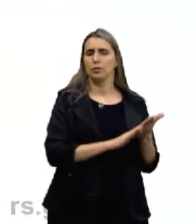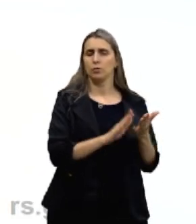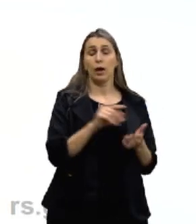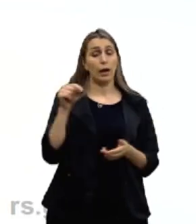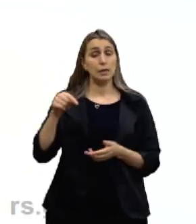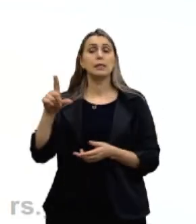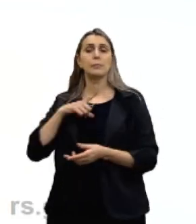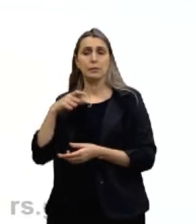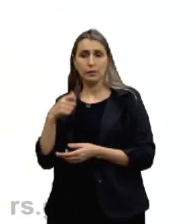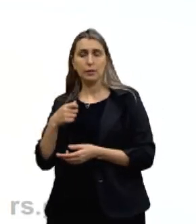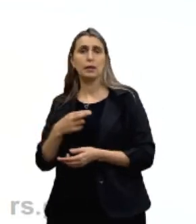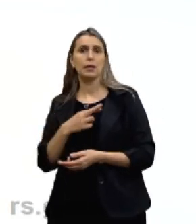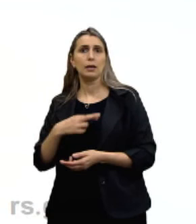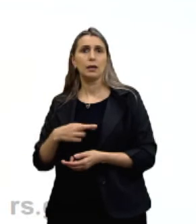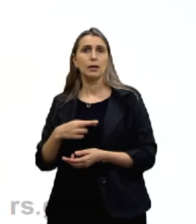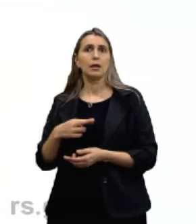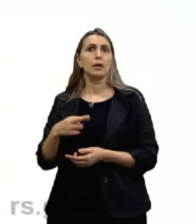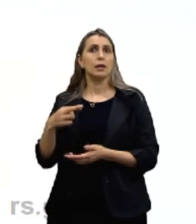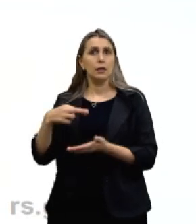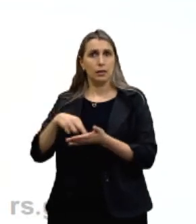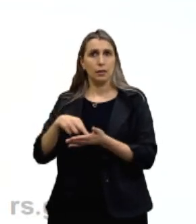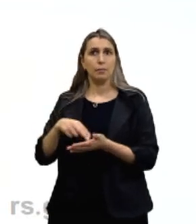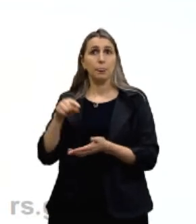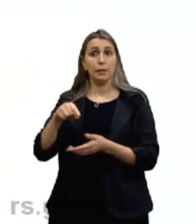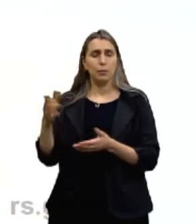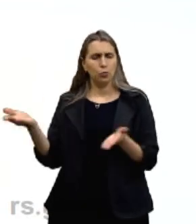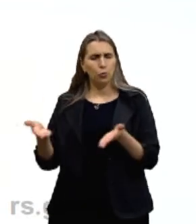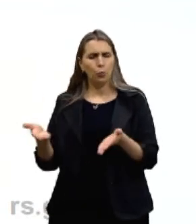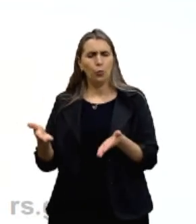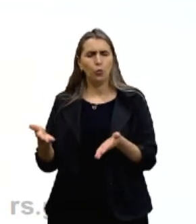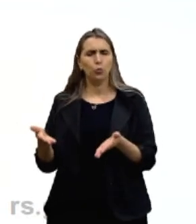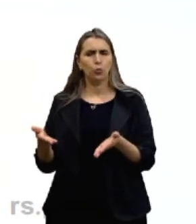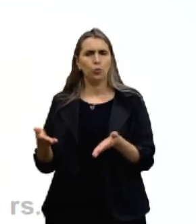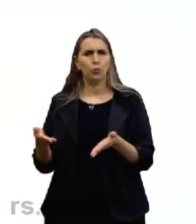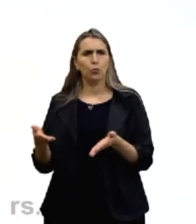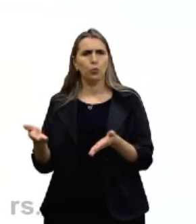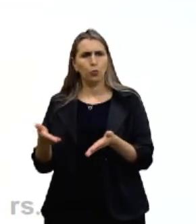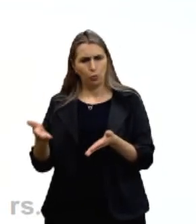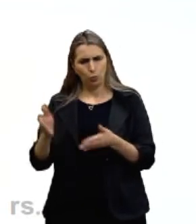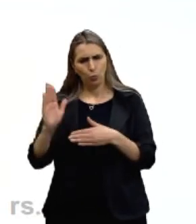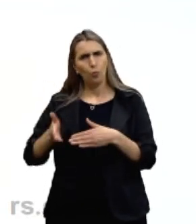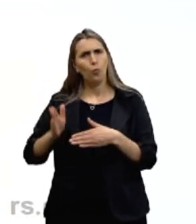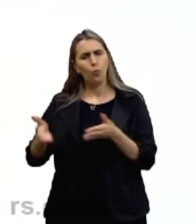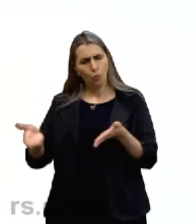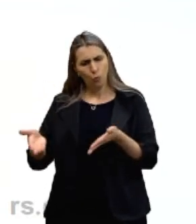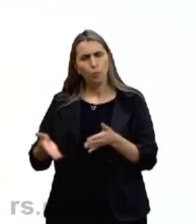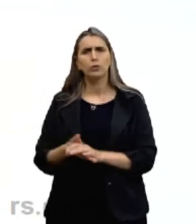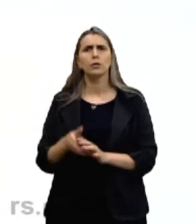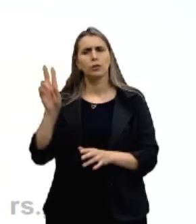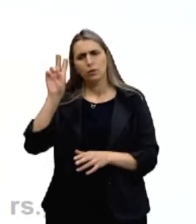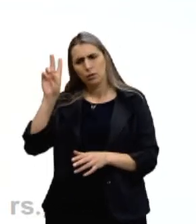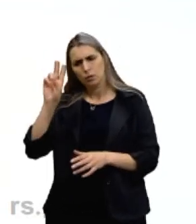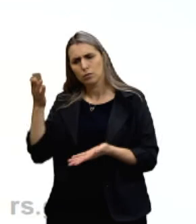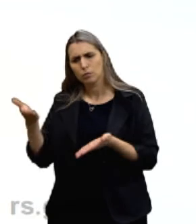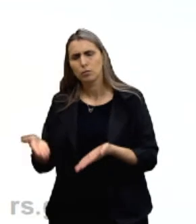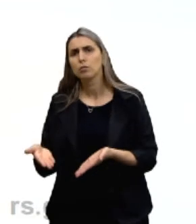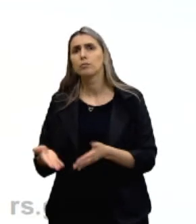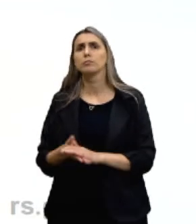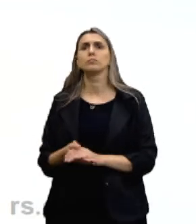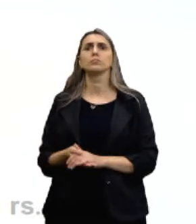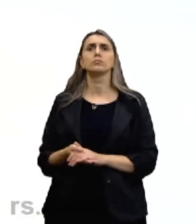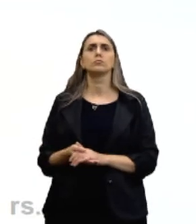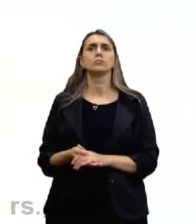a ver e muito contemporâneo ou seja eles vão relatar muitas histórias ali